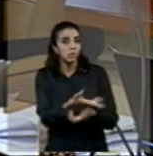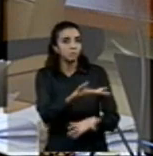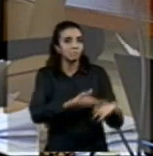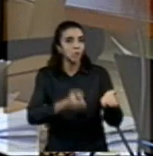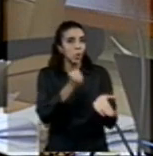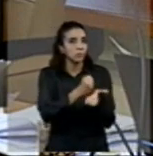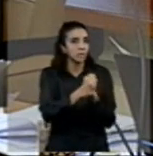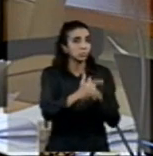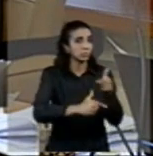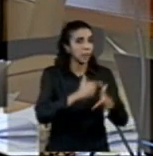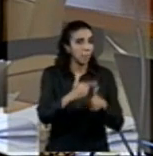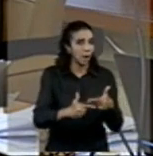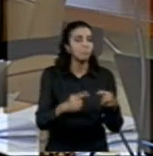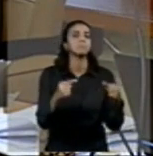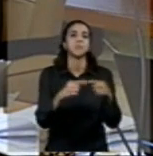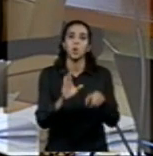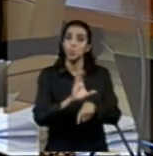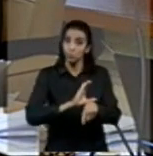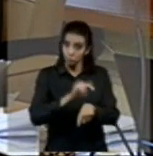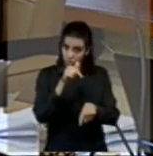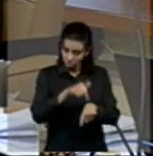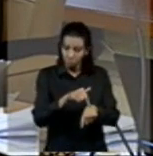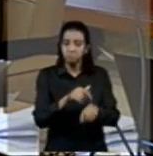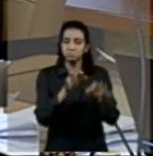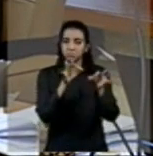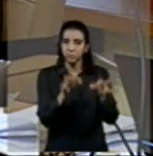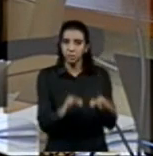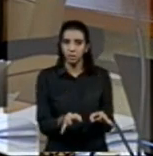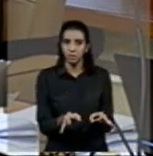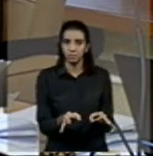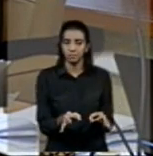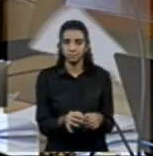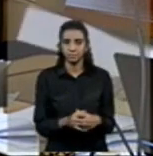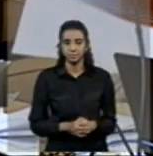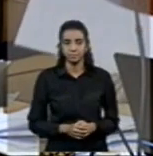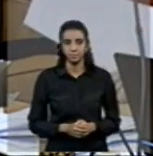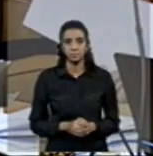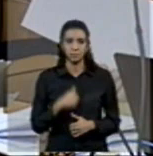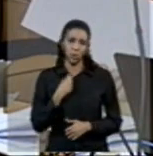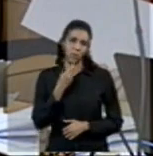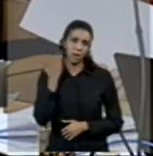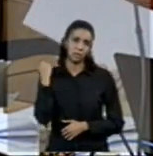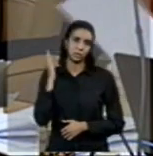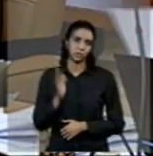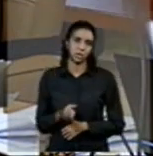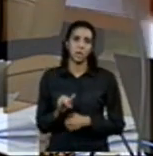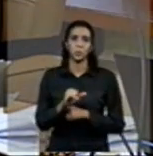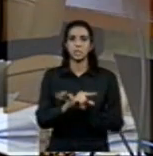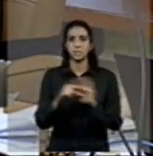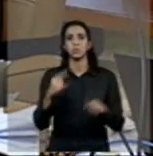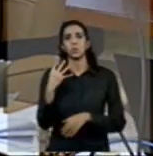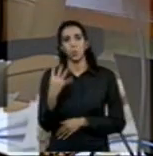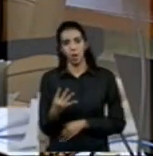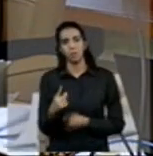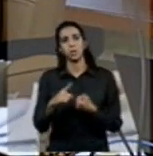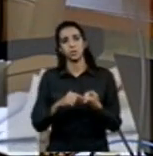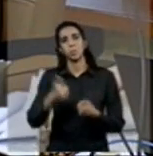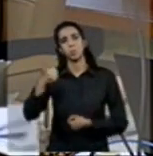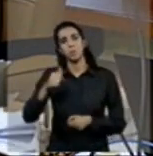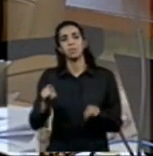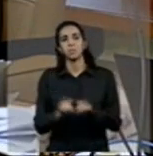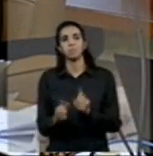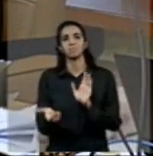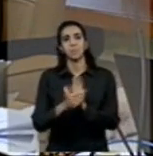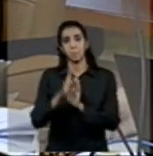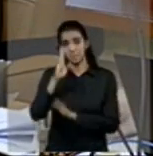emprego constitucionalmente adequadas, como deriva, como já disse, do inciso 4º do artigo 1º e do